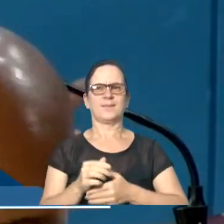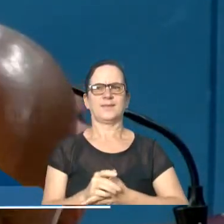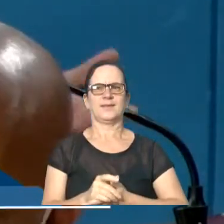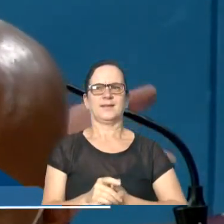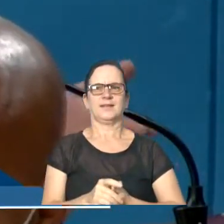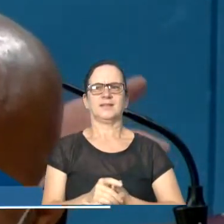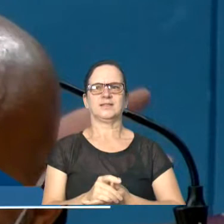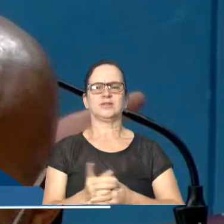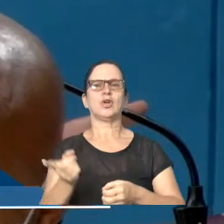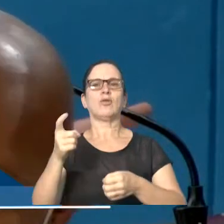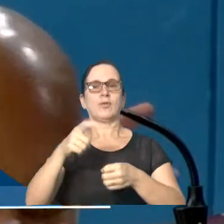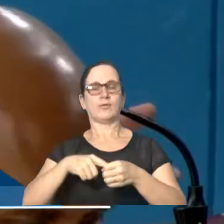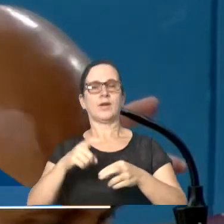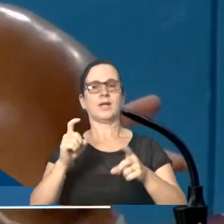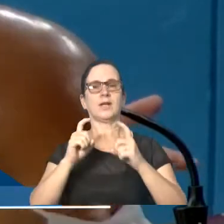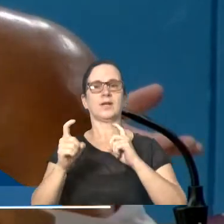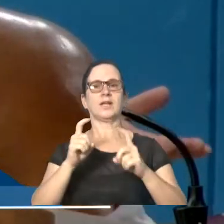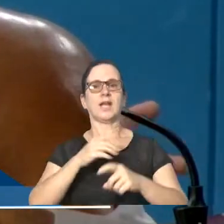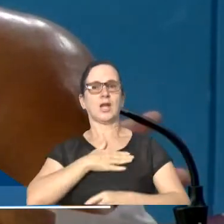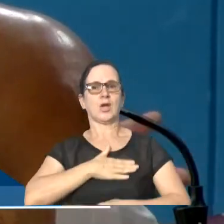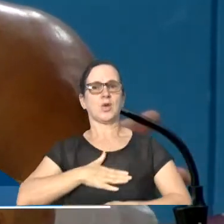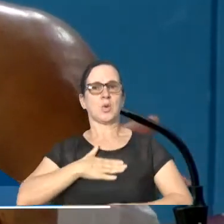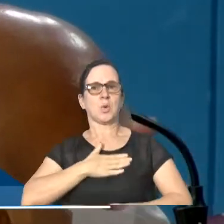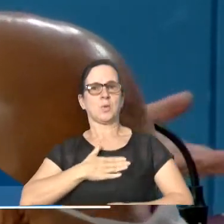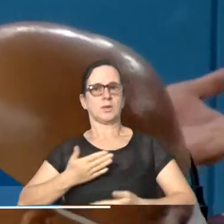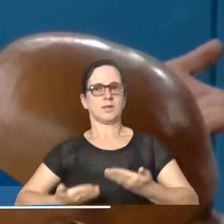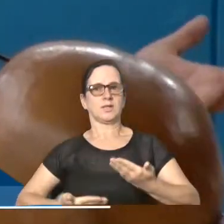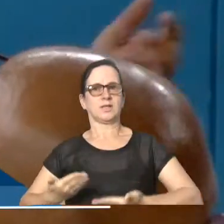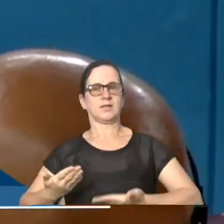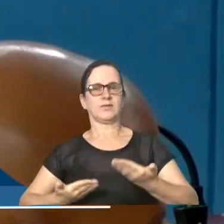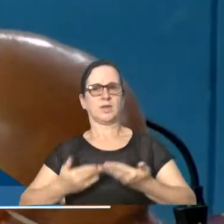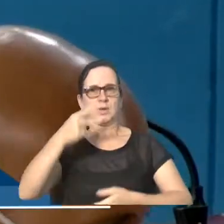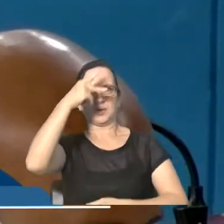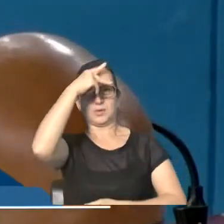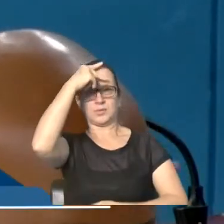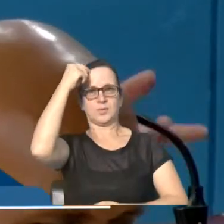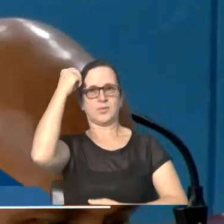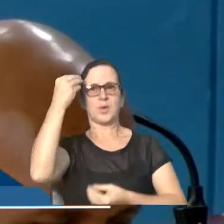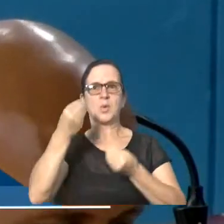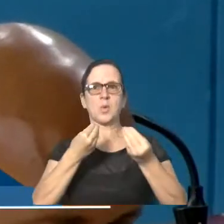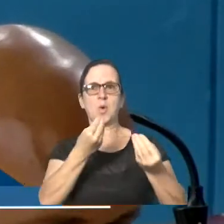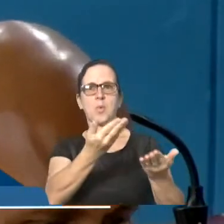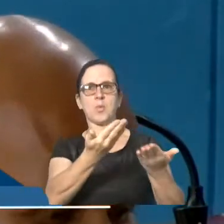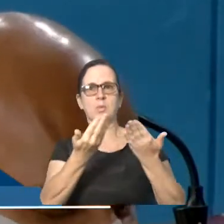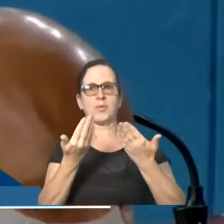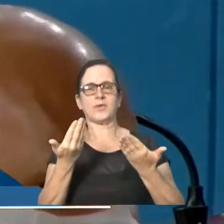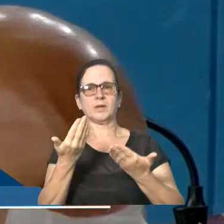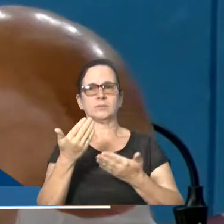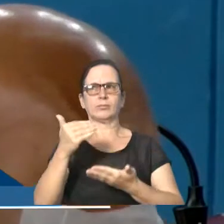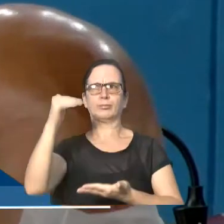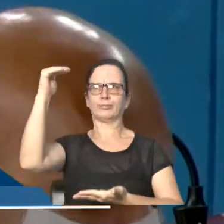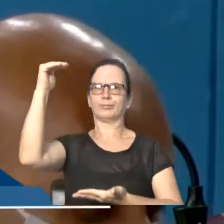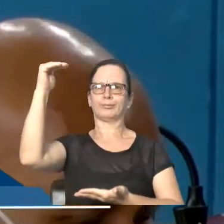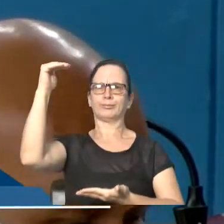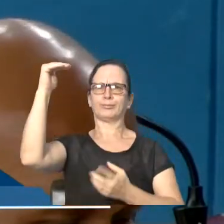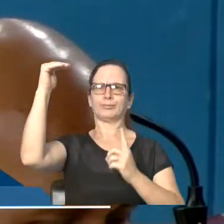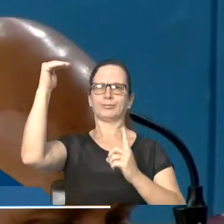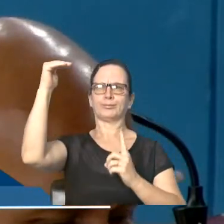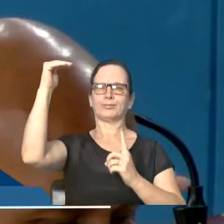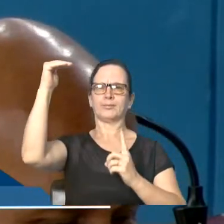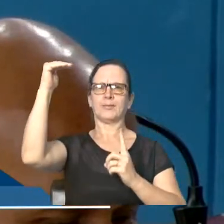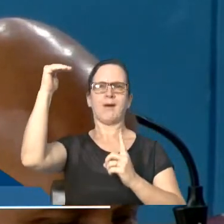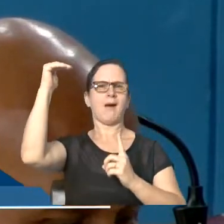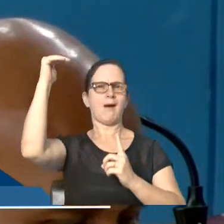Só vai vir nessa reunião quem gosta de servidor público. E você chama o prefeito como? Ele com 1,50m vai olhar, Sérgio, eu vou nada?